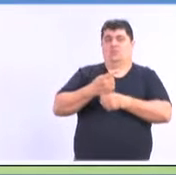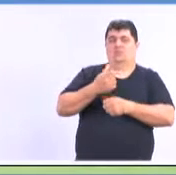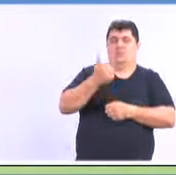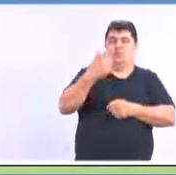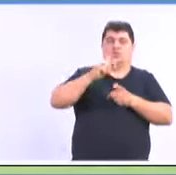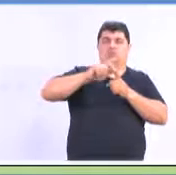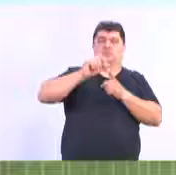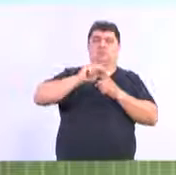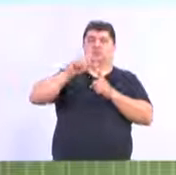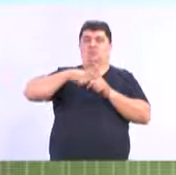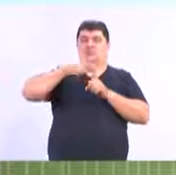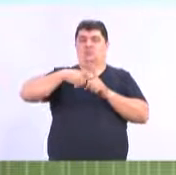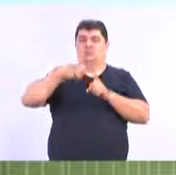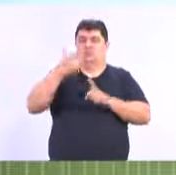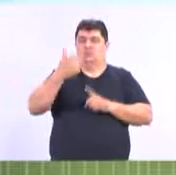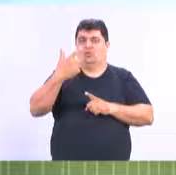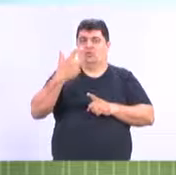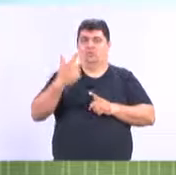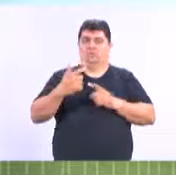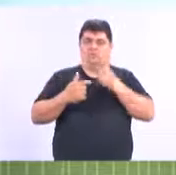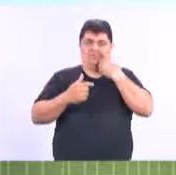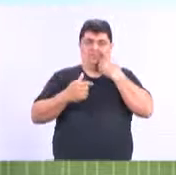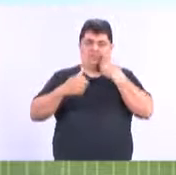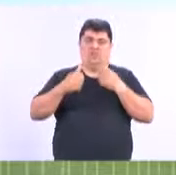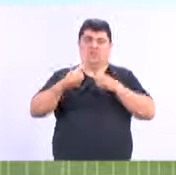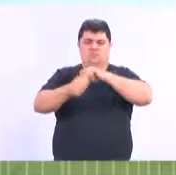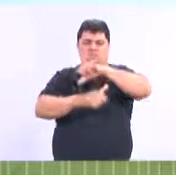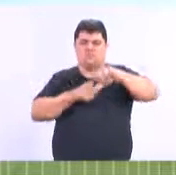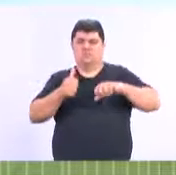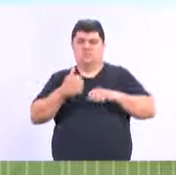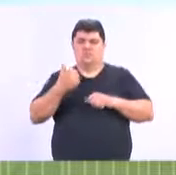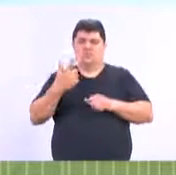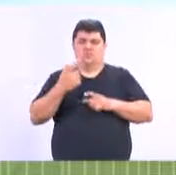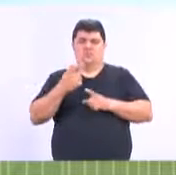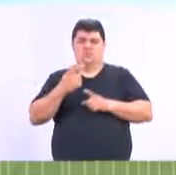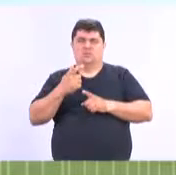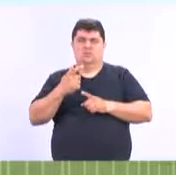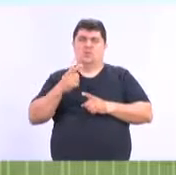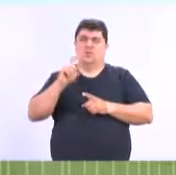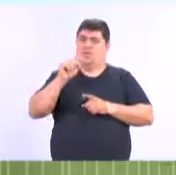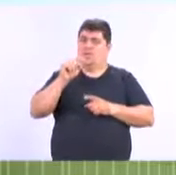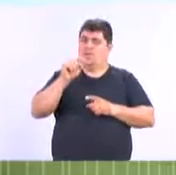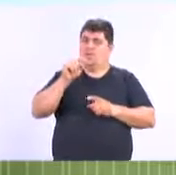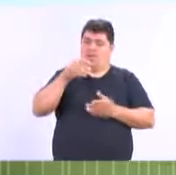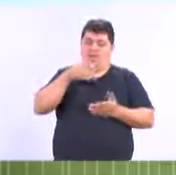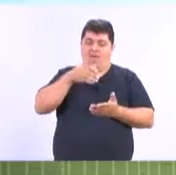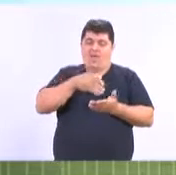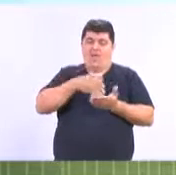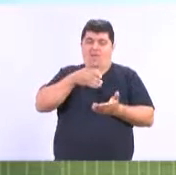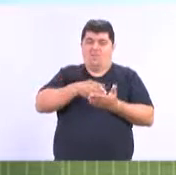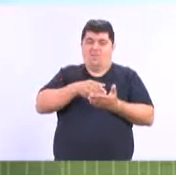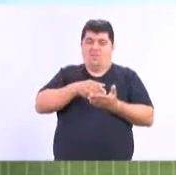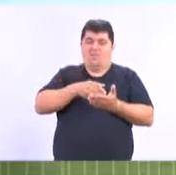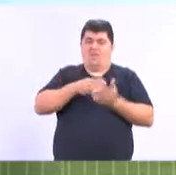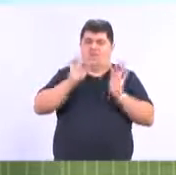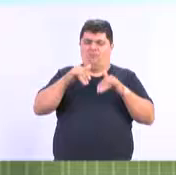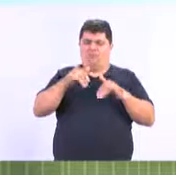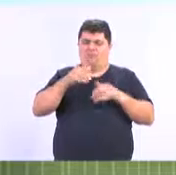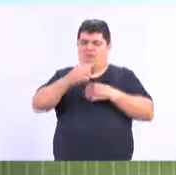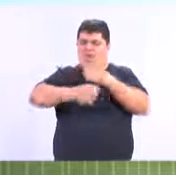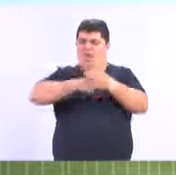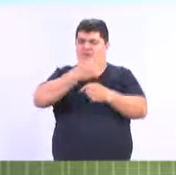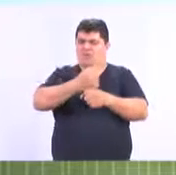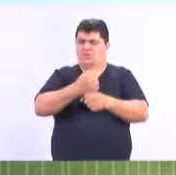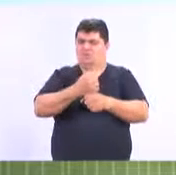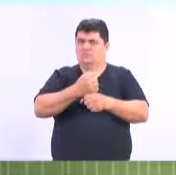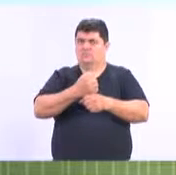circulante, não circulante, principalmente na faculdade, a gente tem são 12 meses na seguinte, até o final do exercício seguinte. Como o balanço patrimonial